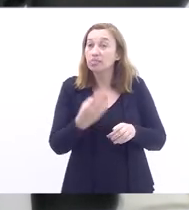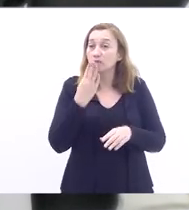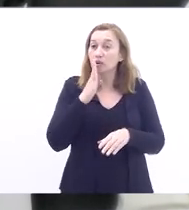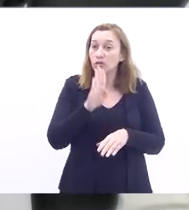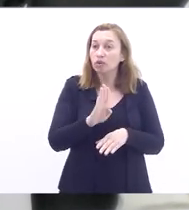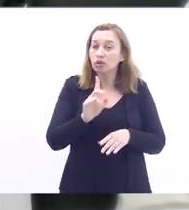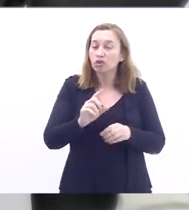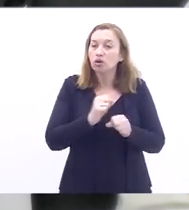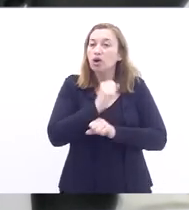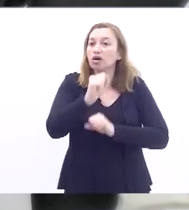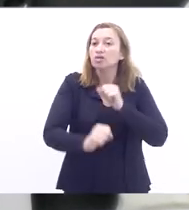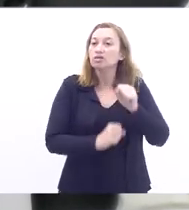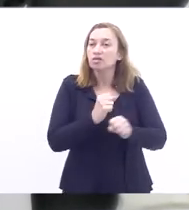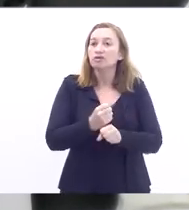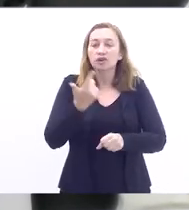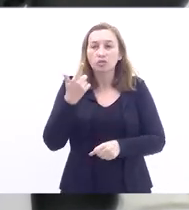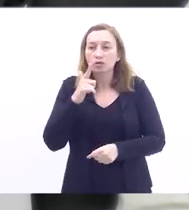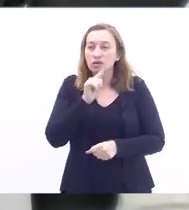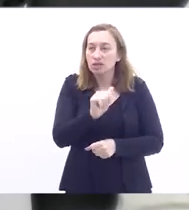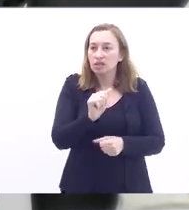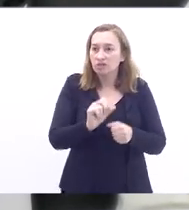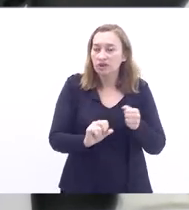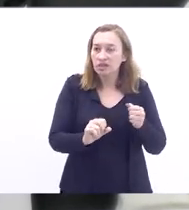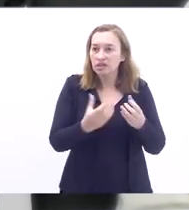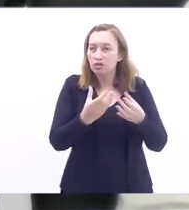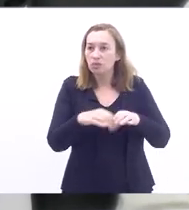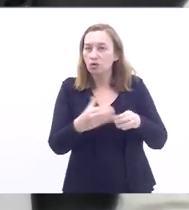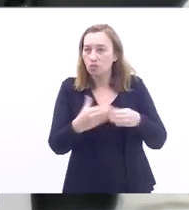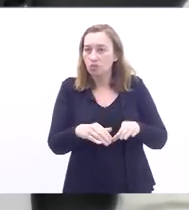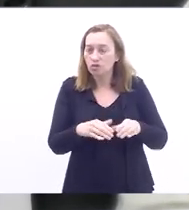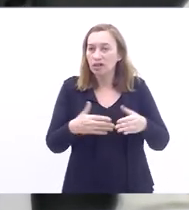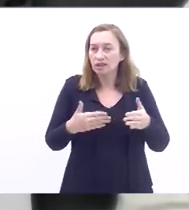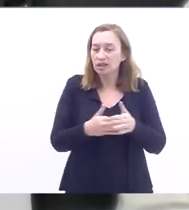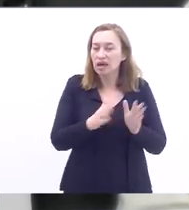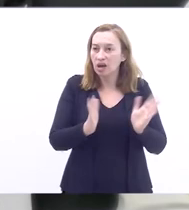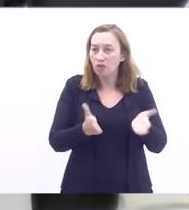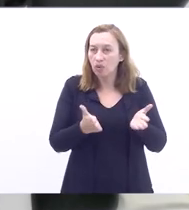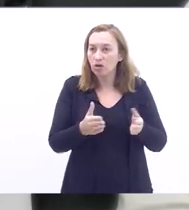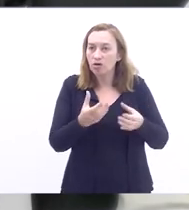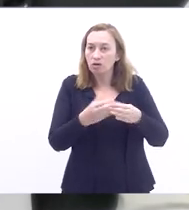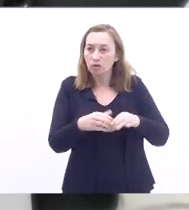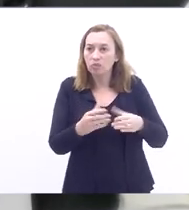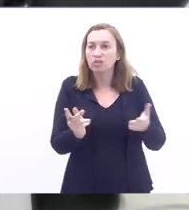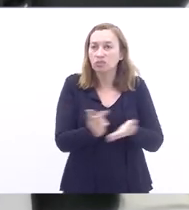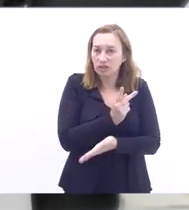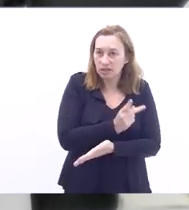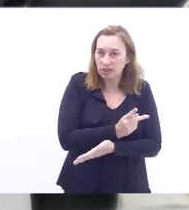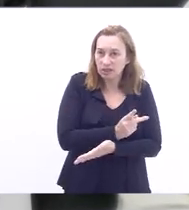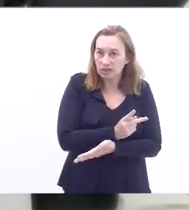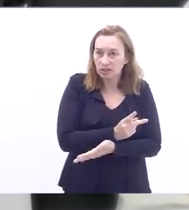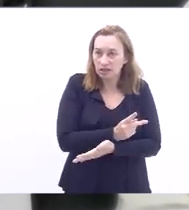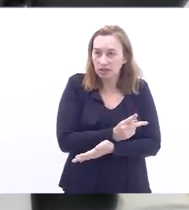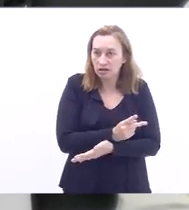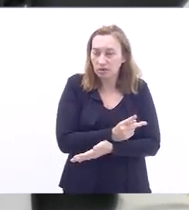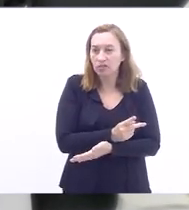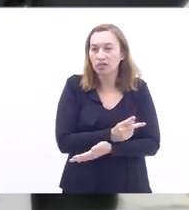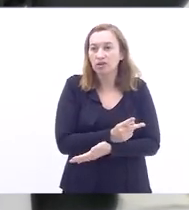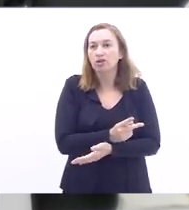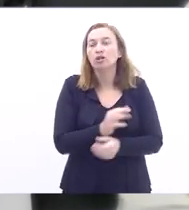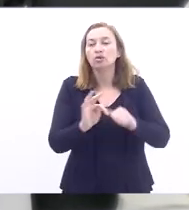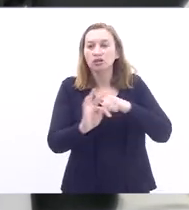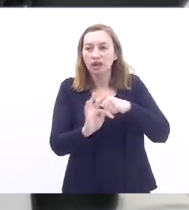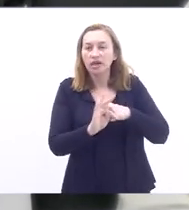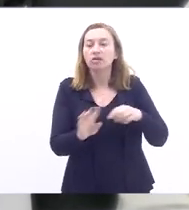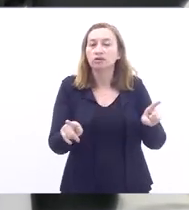promessa de que o próximo ano a gente consiga entrar essa concurso elas Então até agora o concurso Está acontecendo ou dos técnicos